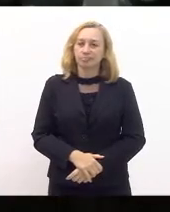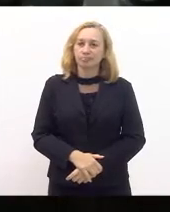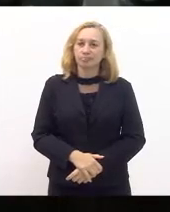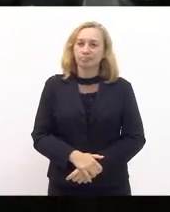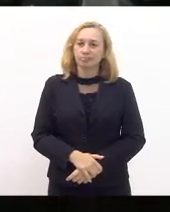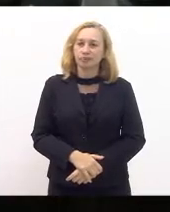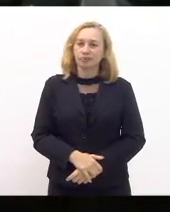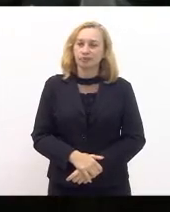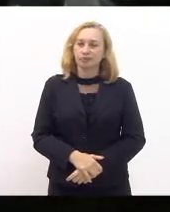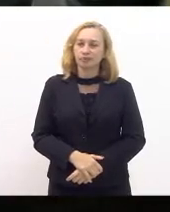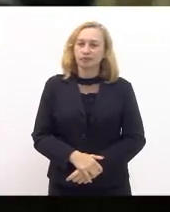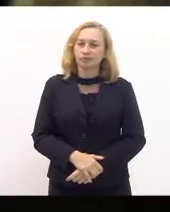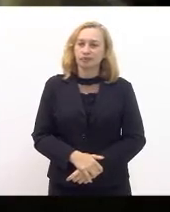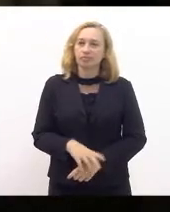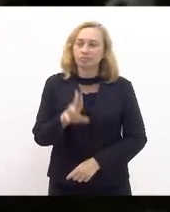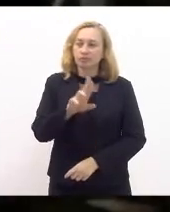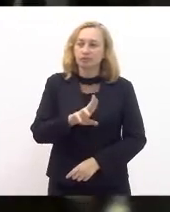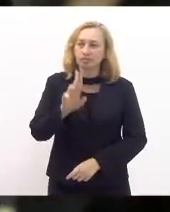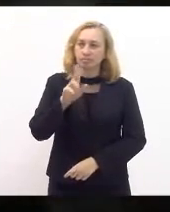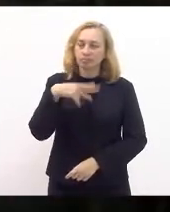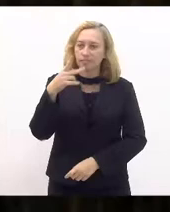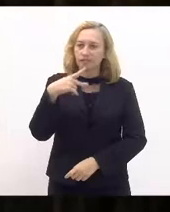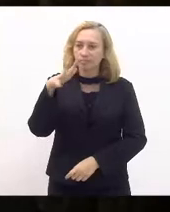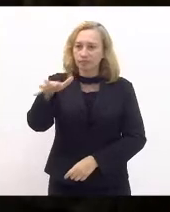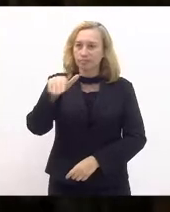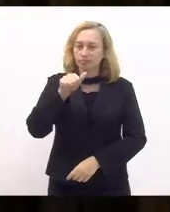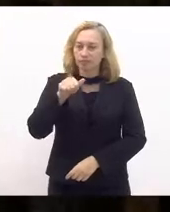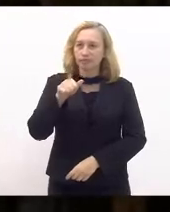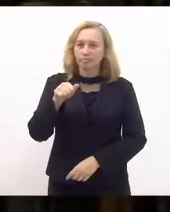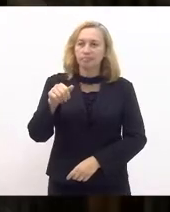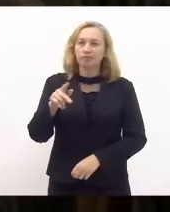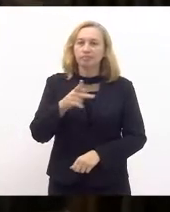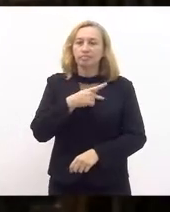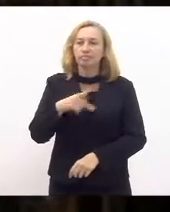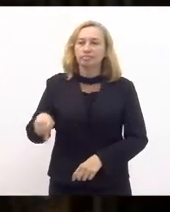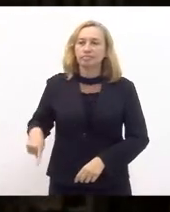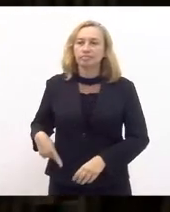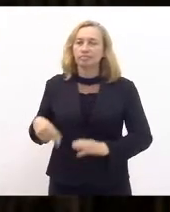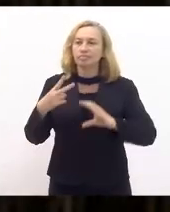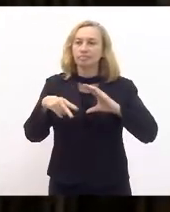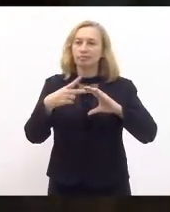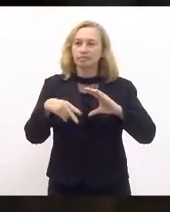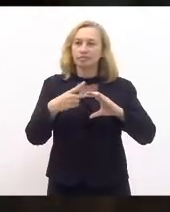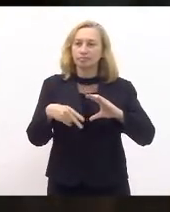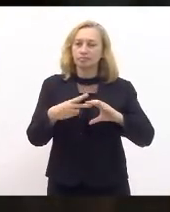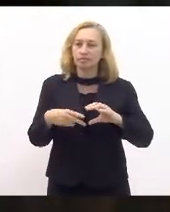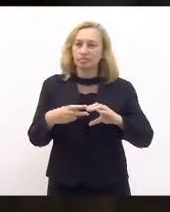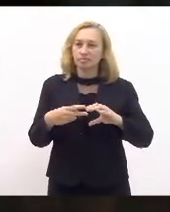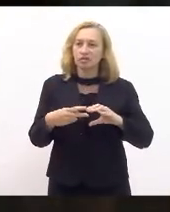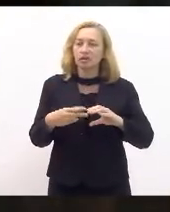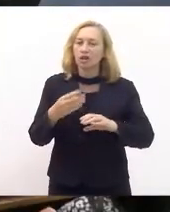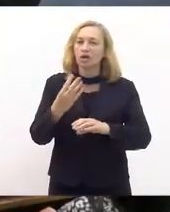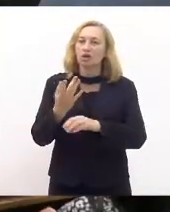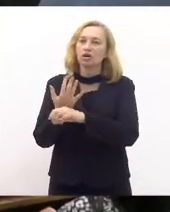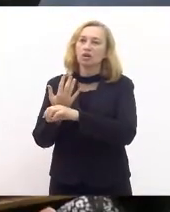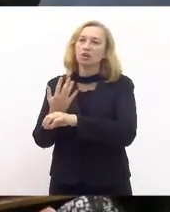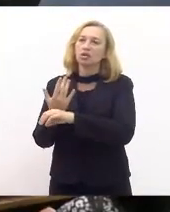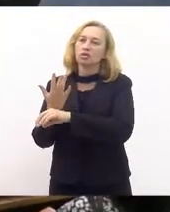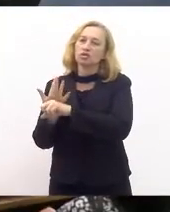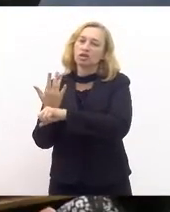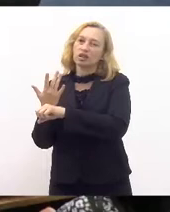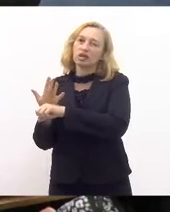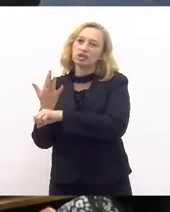Quero chamar, fazer uso da palavra, o presidente da Câmara de Duque de Caxias, Celso do Alba.